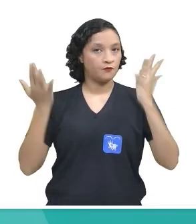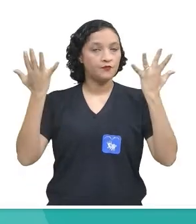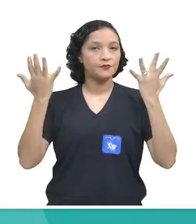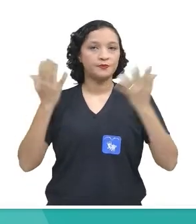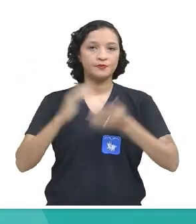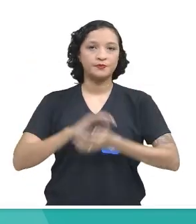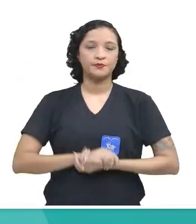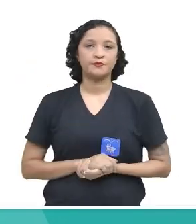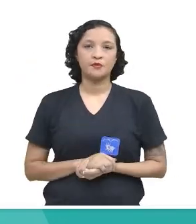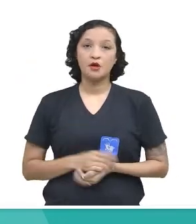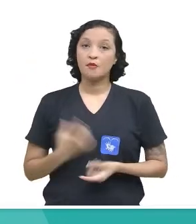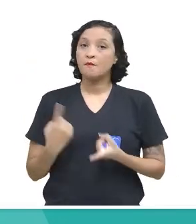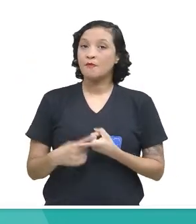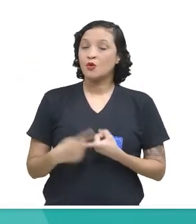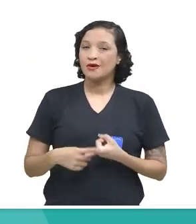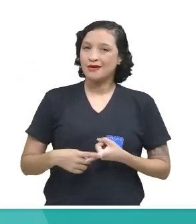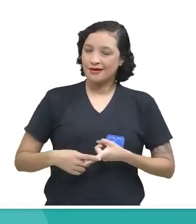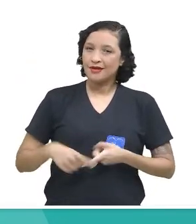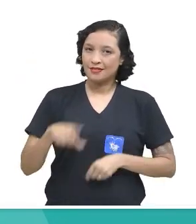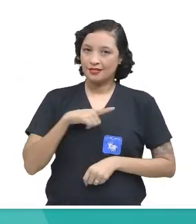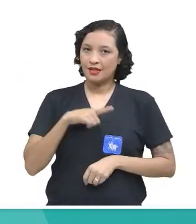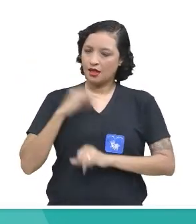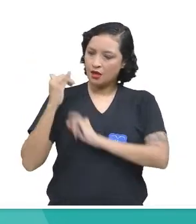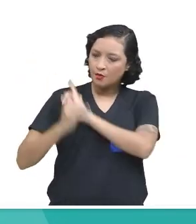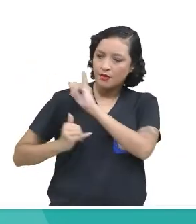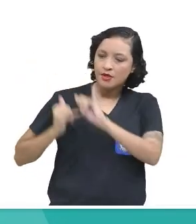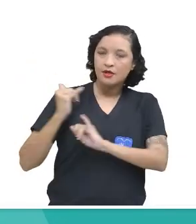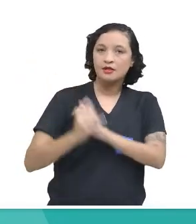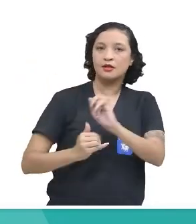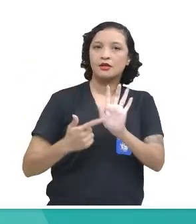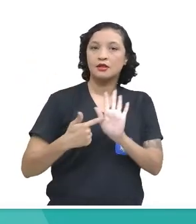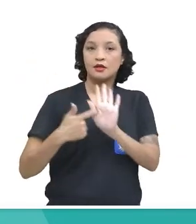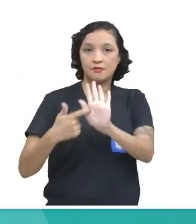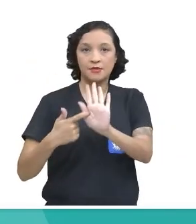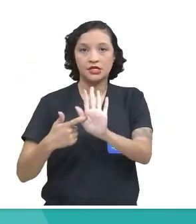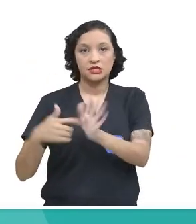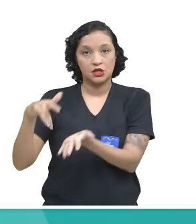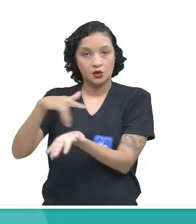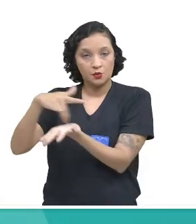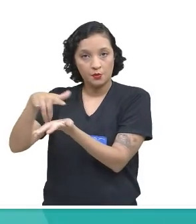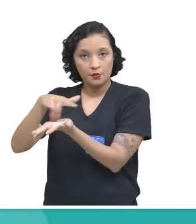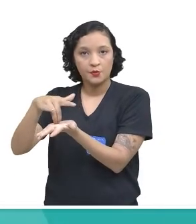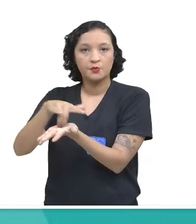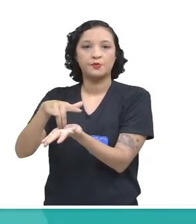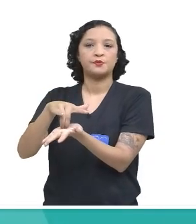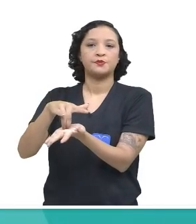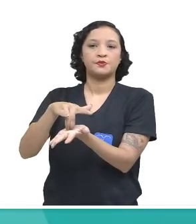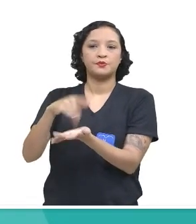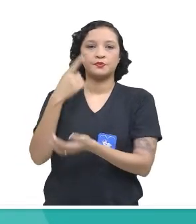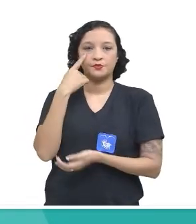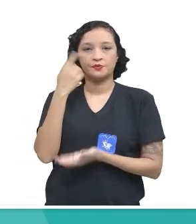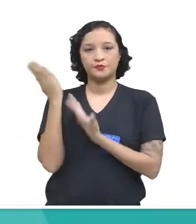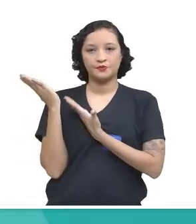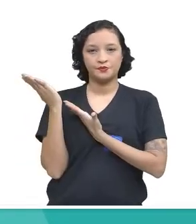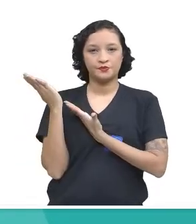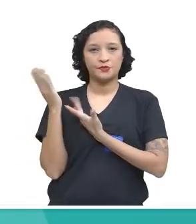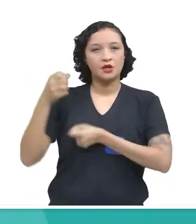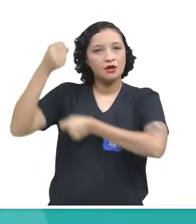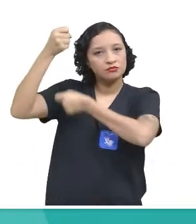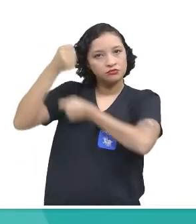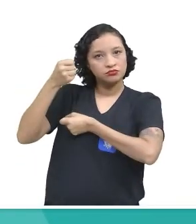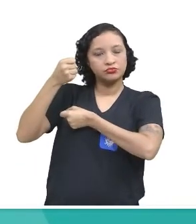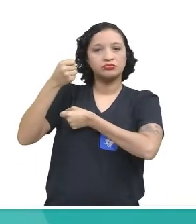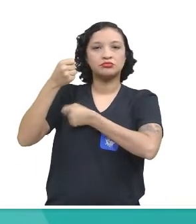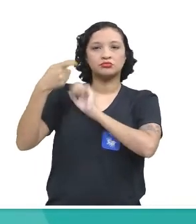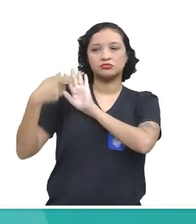festival, porque sempre tem alguma lenda que será apresentada pelo boi. Nós temos a porta-estandarte, nós temos a